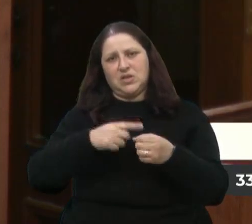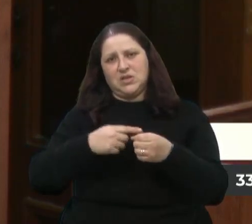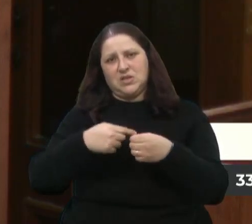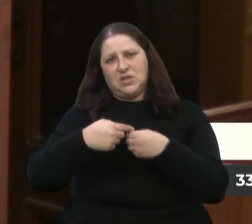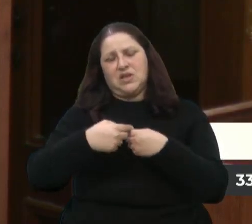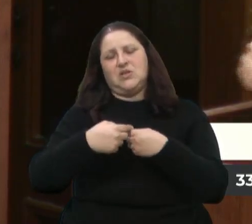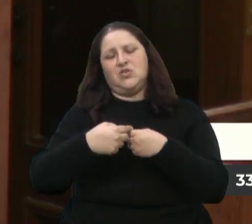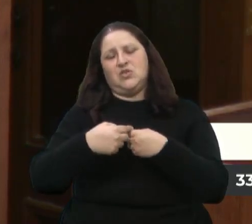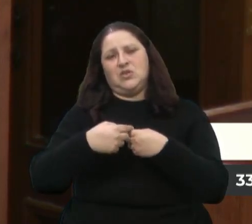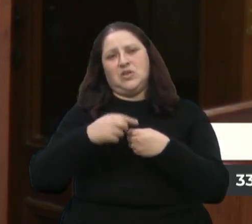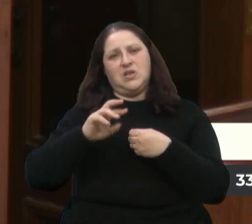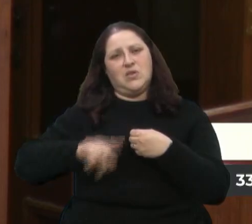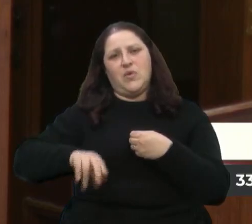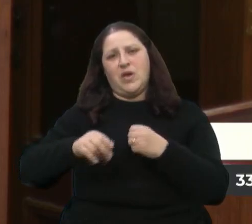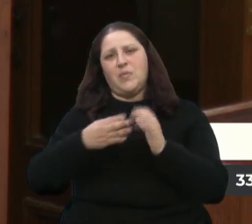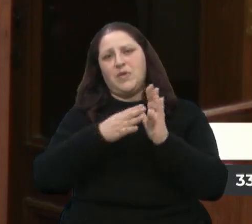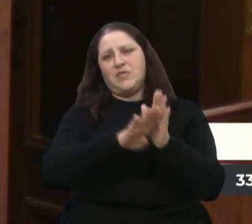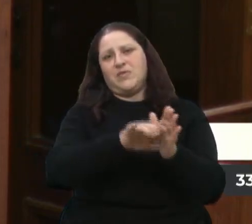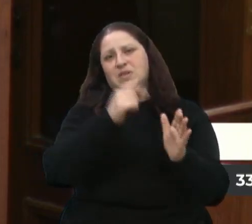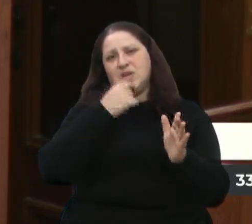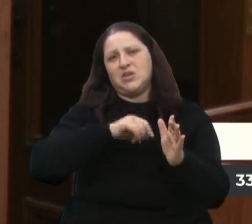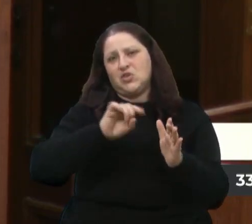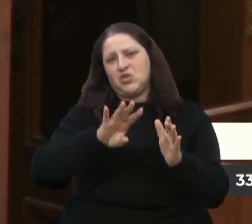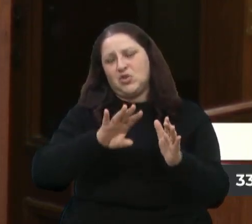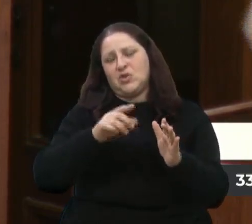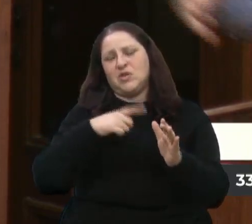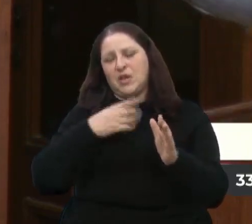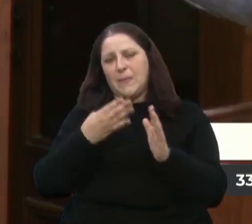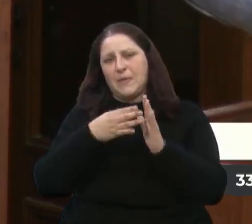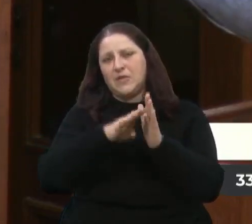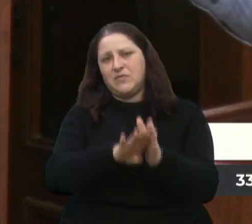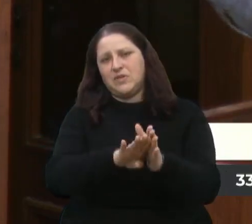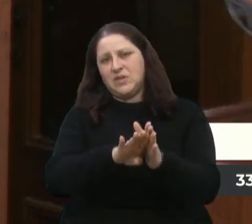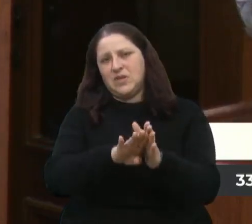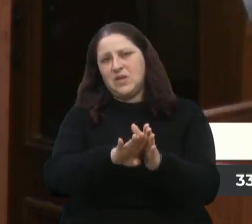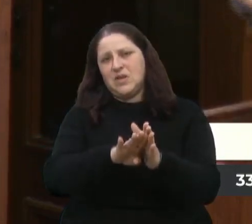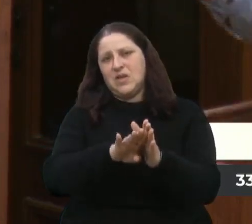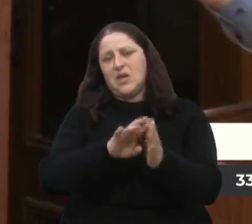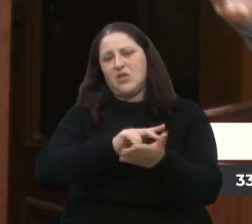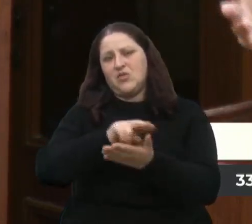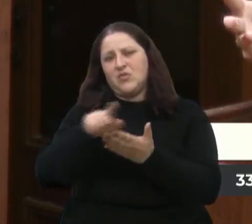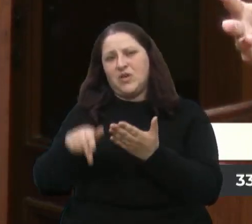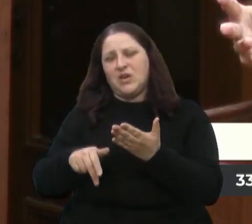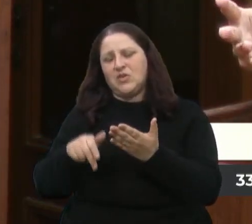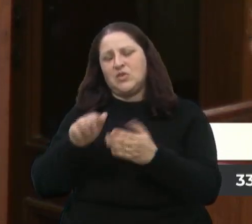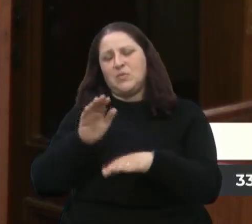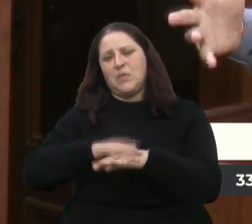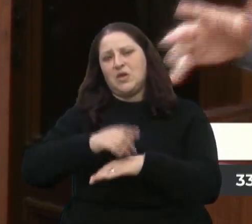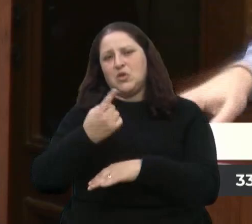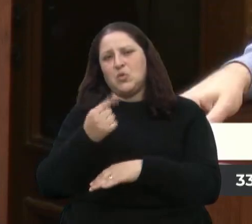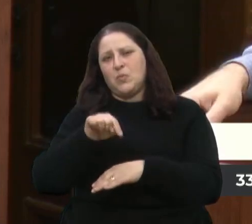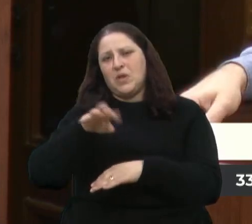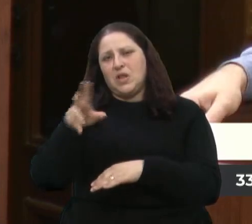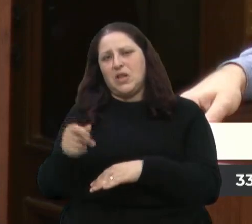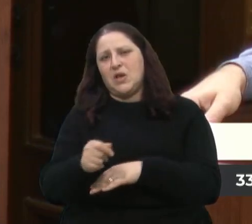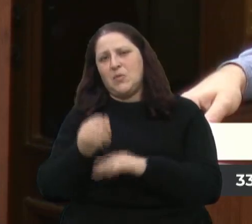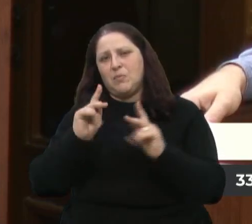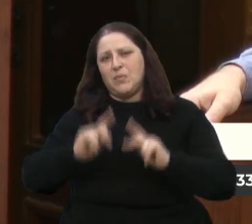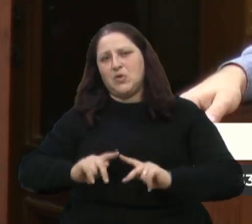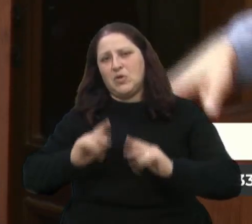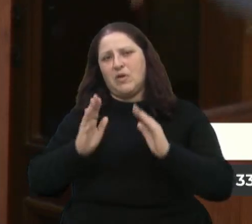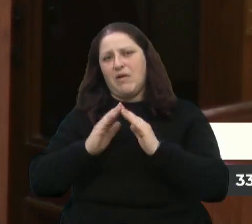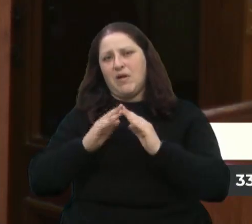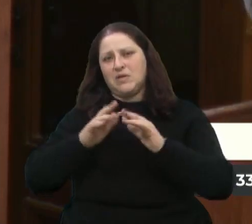município, que não vai beneficiar só Caxias, vai beneficiar os mais de 1 milhão de habitantes que compõem a nossa